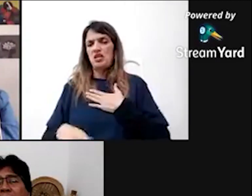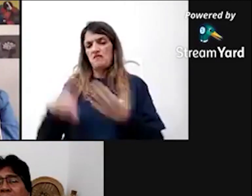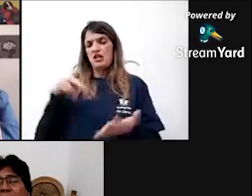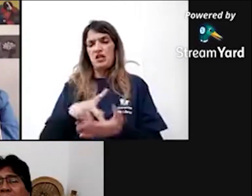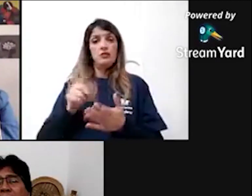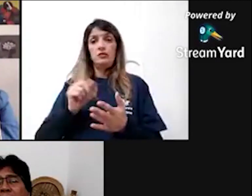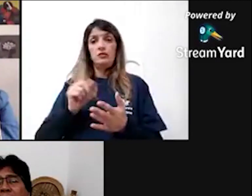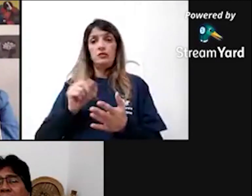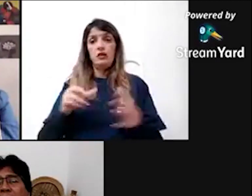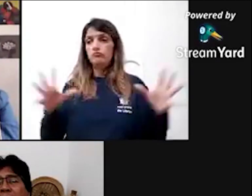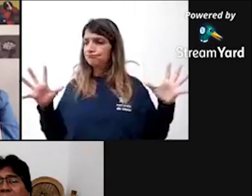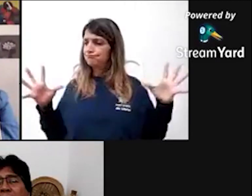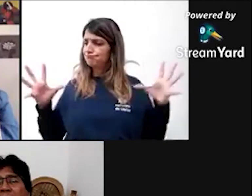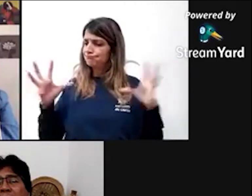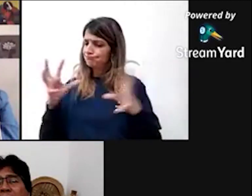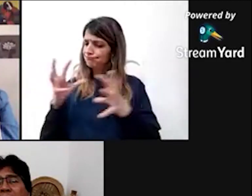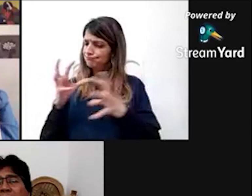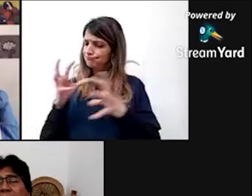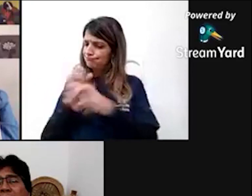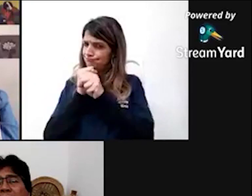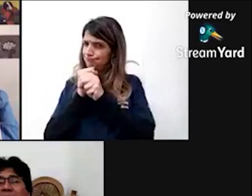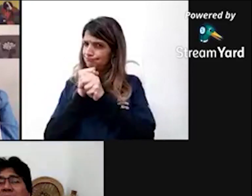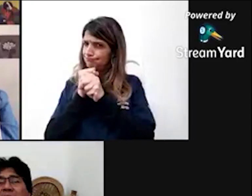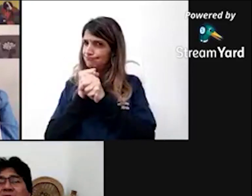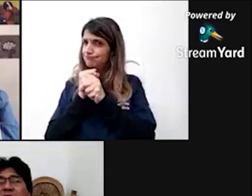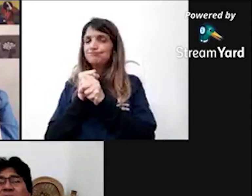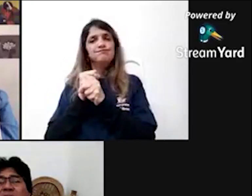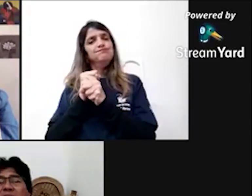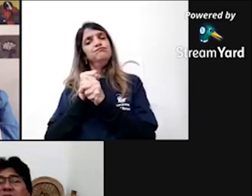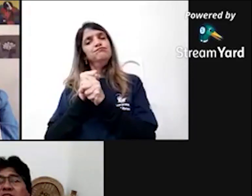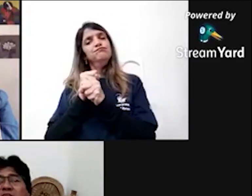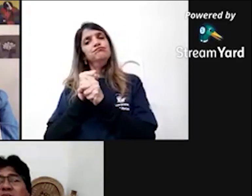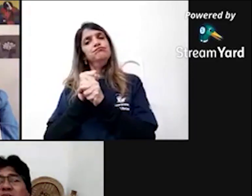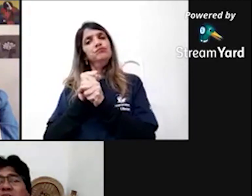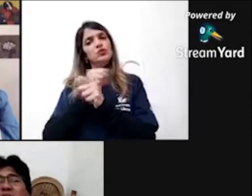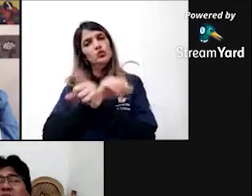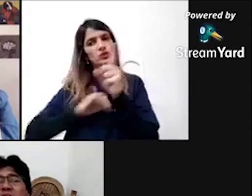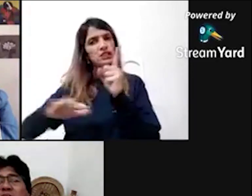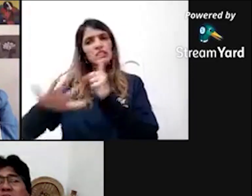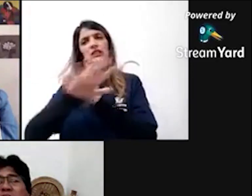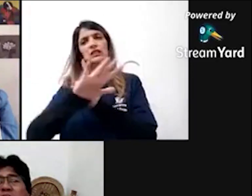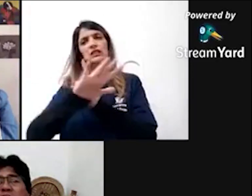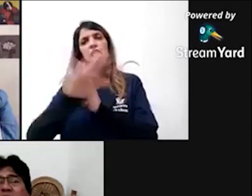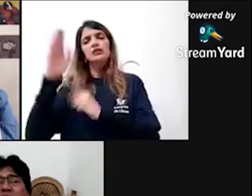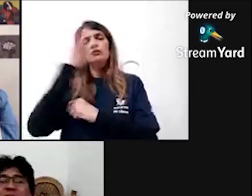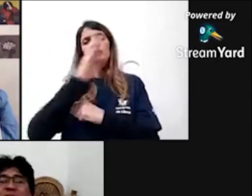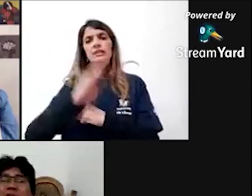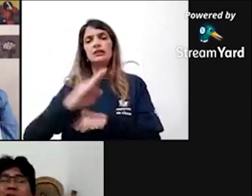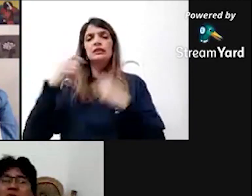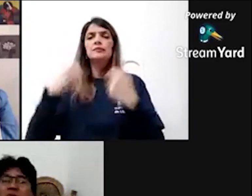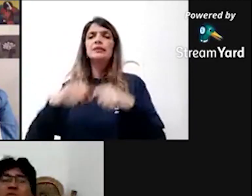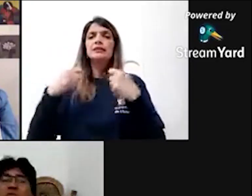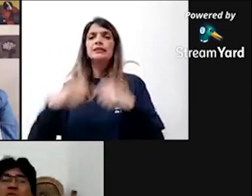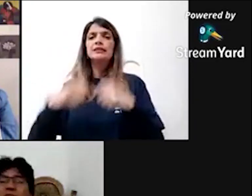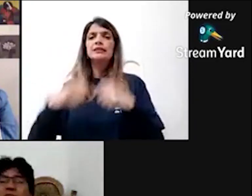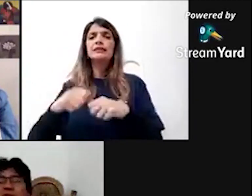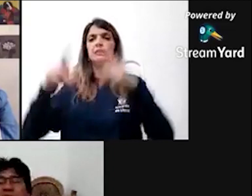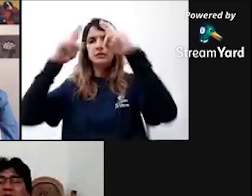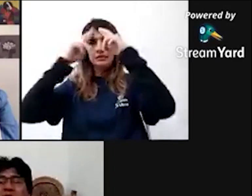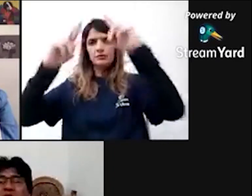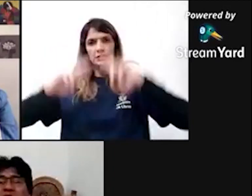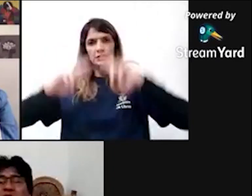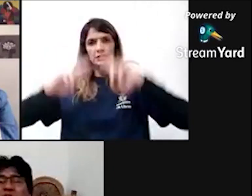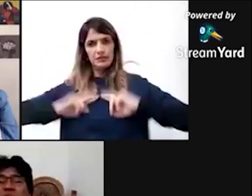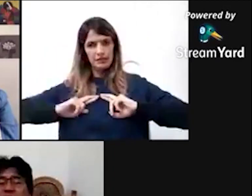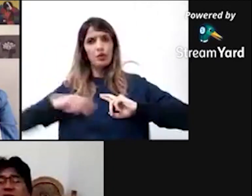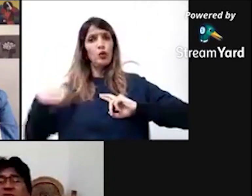para poder a sociedade brasileira ter um pouco mais de respeito em relação a gente.